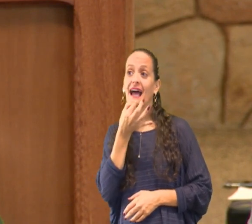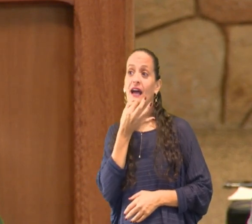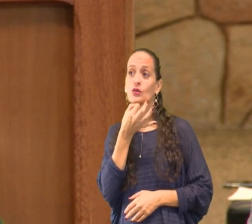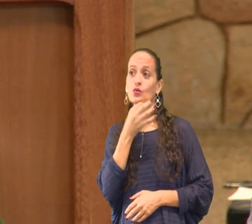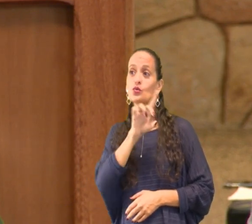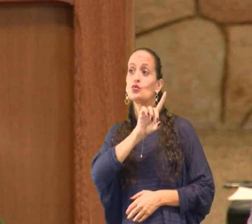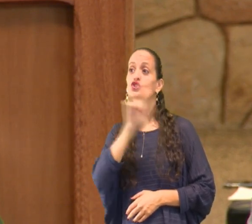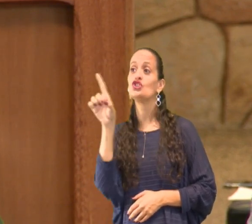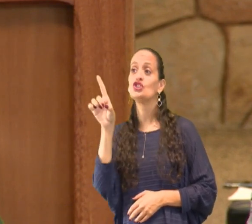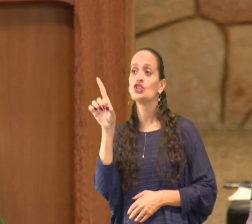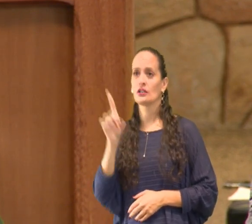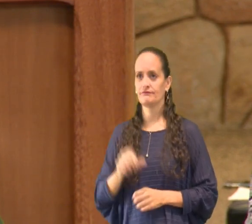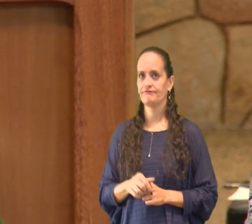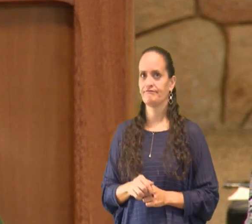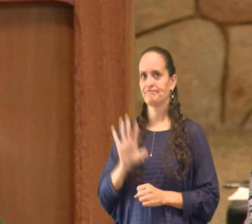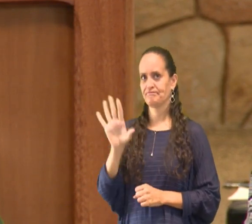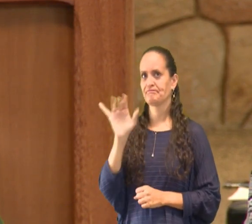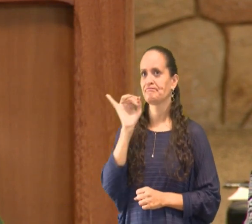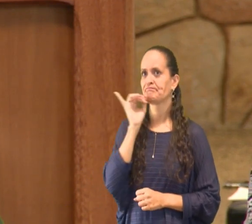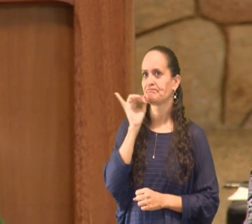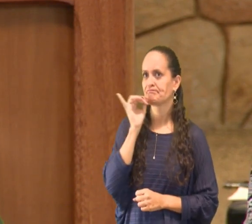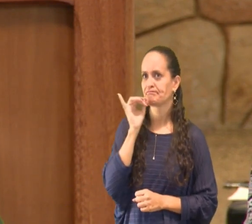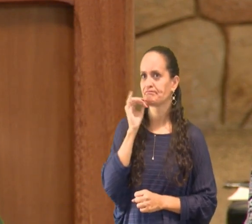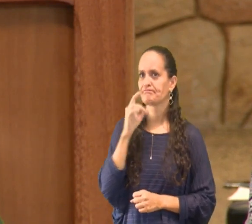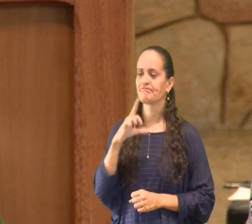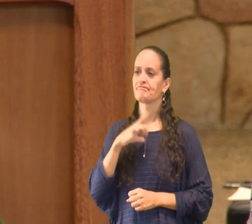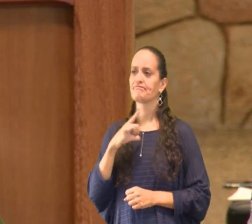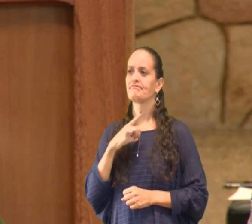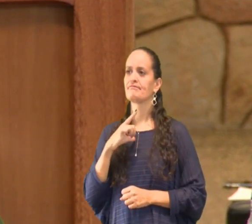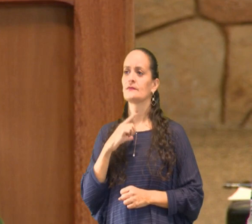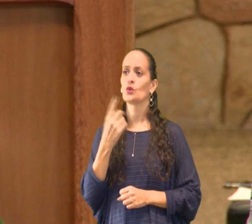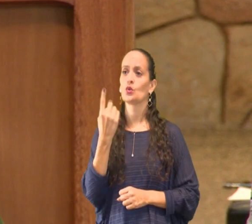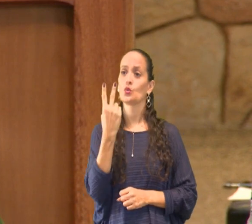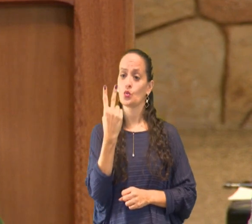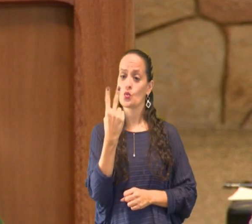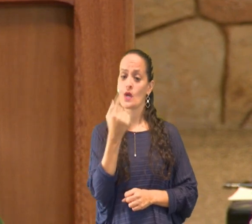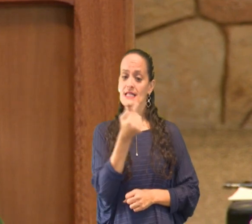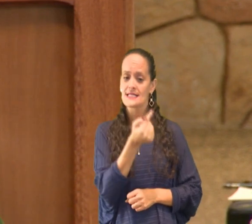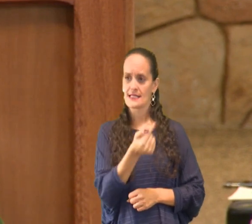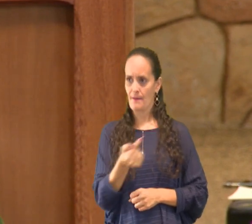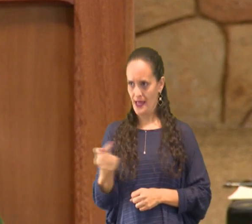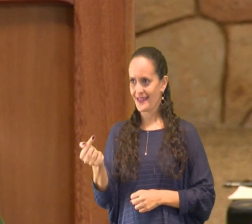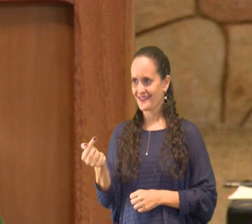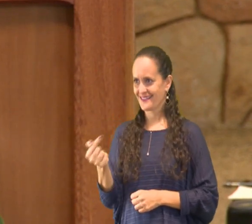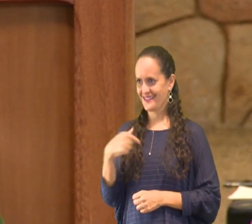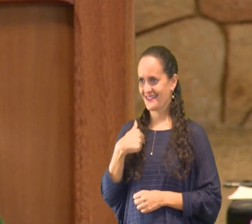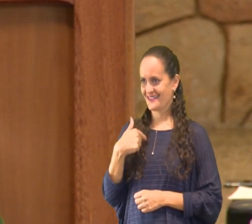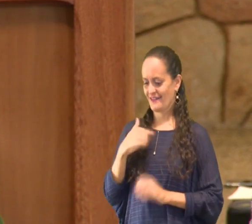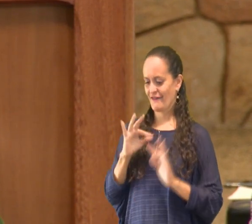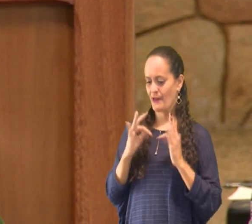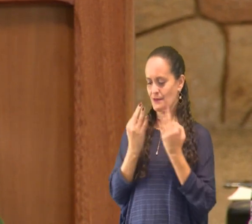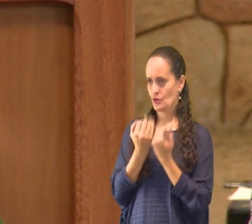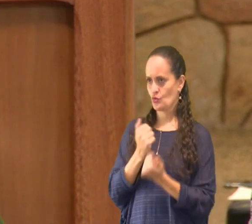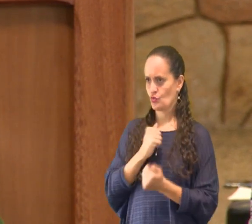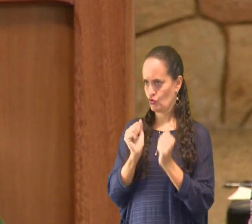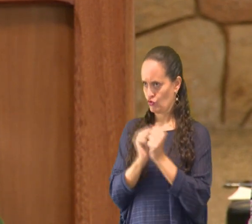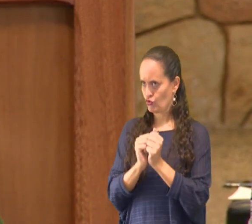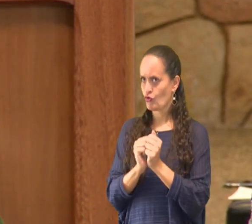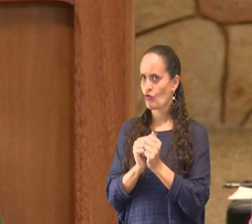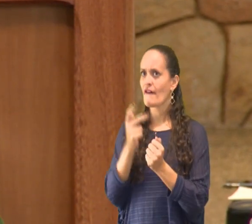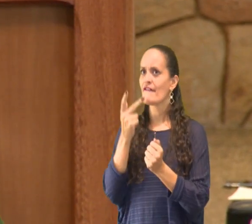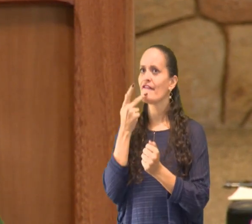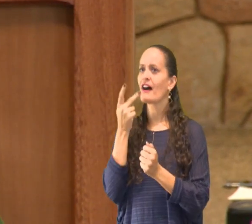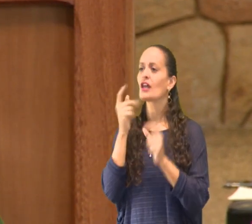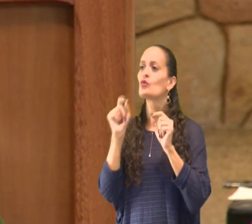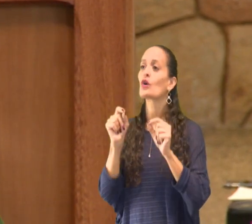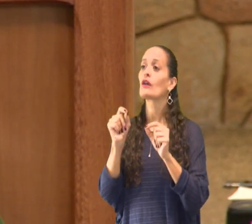tema. Por exemplo, passamos 2 semanas aqui, nesse devocionário, somente com o verso quando Deus